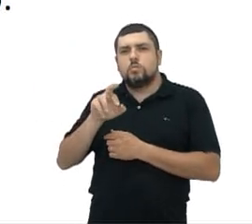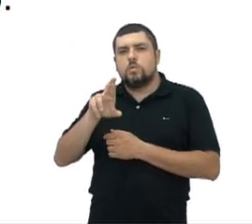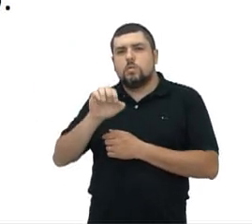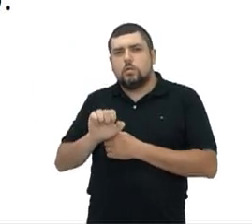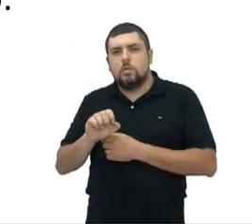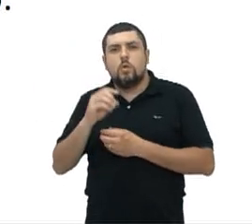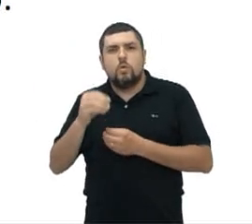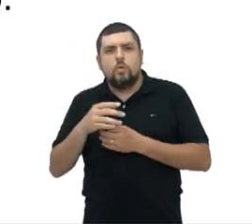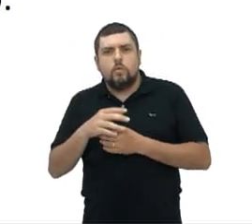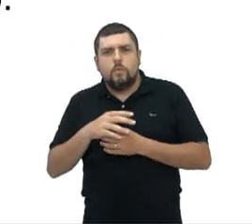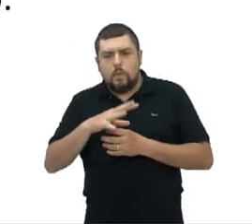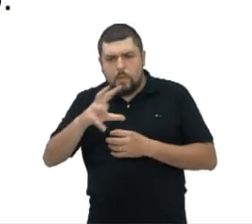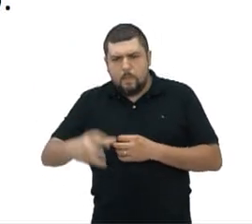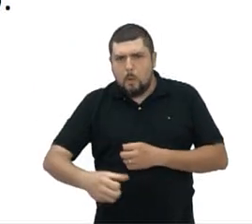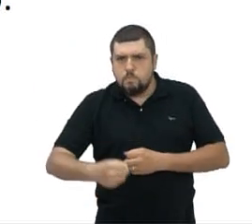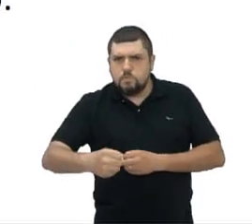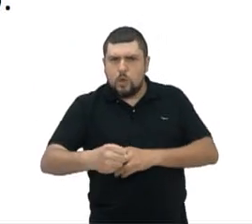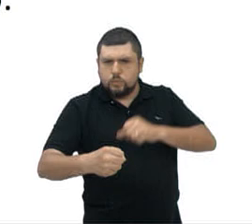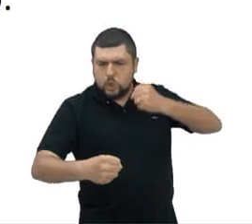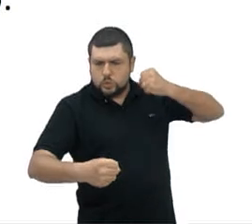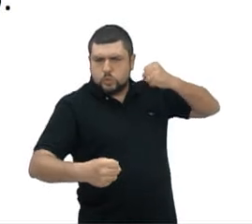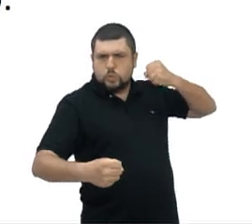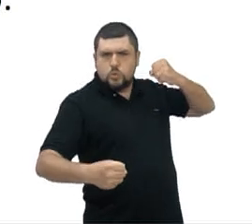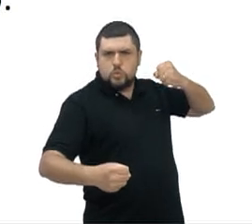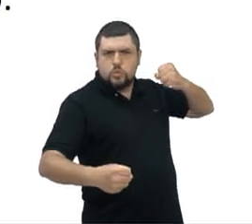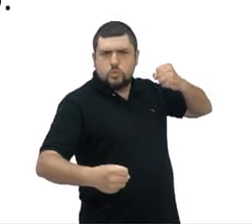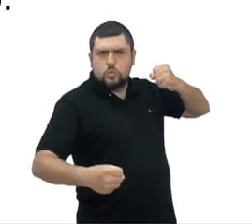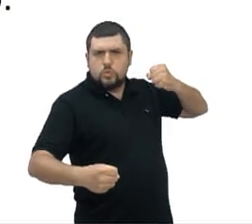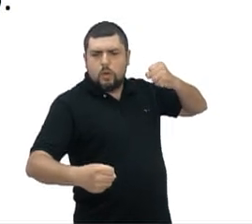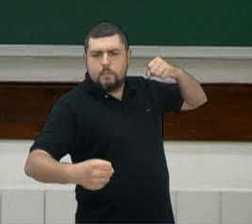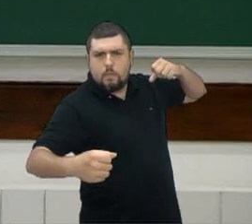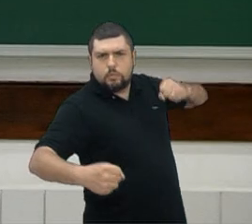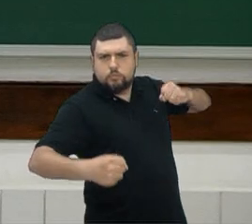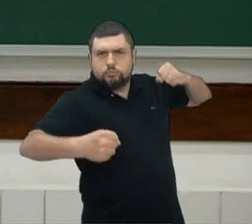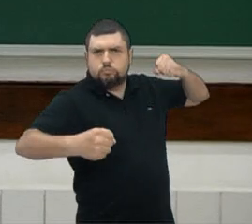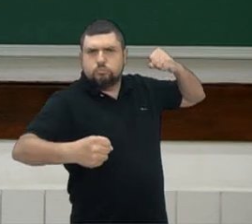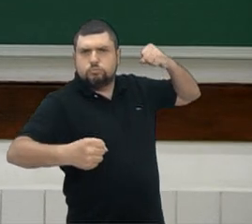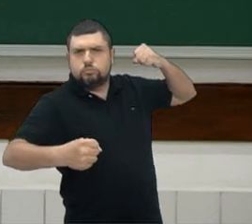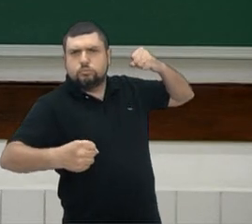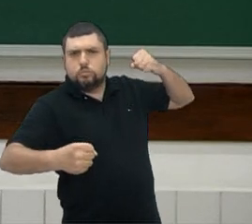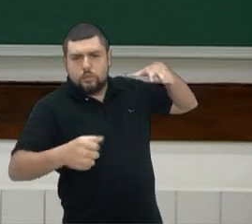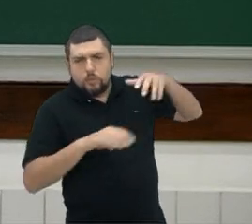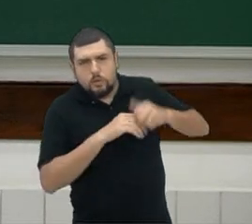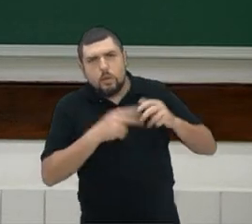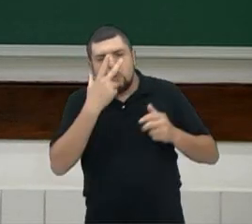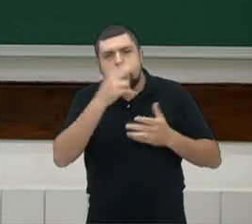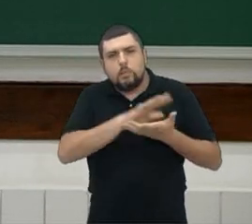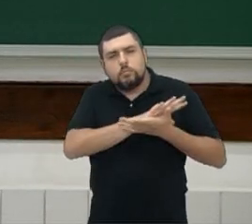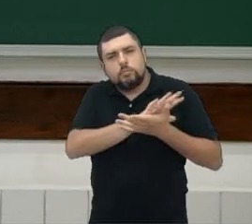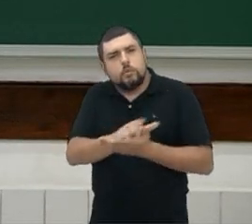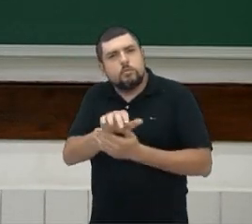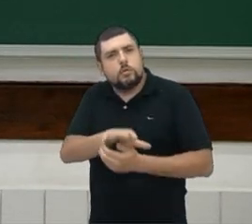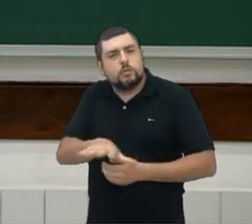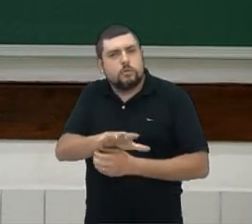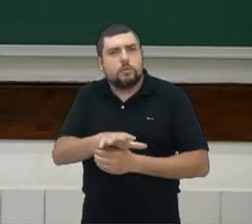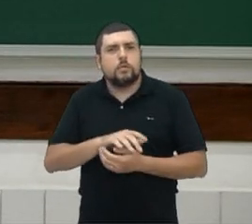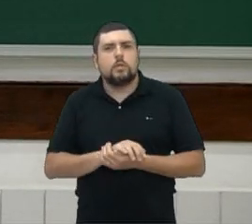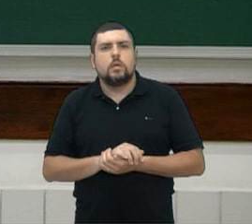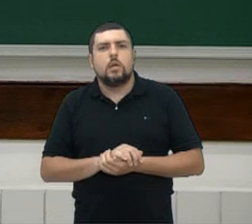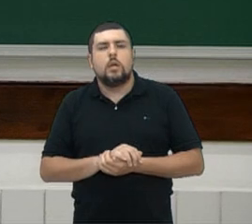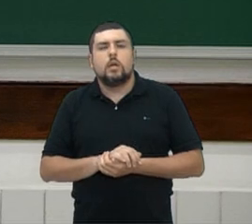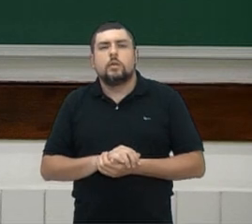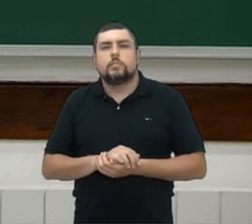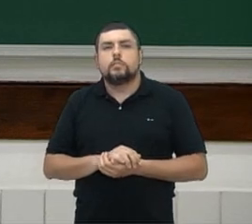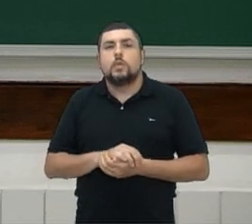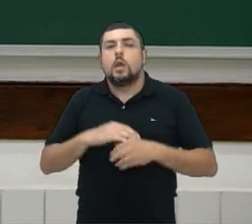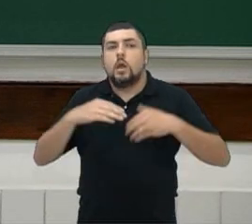inimigos, segurando, né, pelo cabelo e com a outra mão em forma de ataque, né, em posição de ataque, esmagando os inimigos?